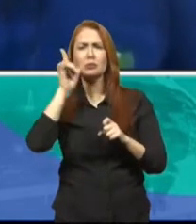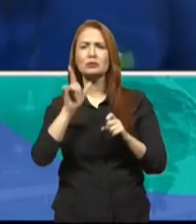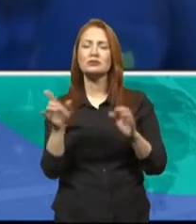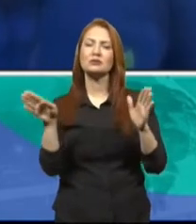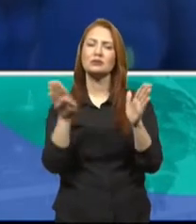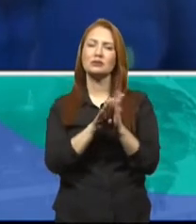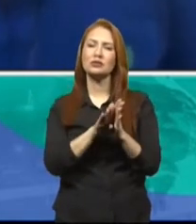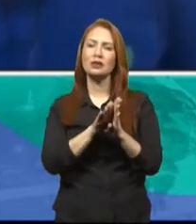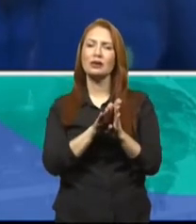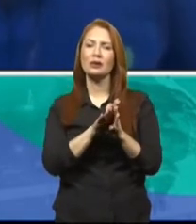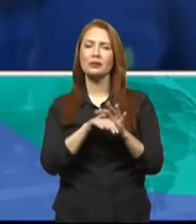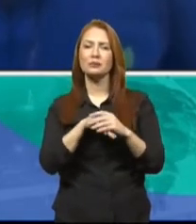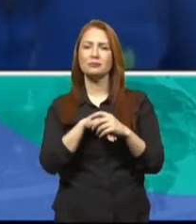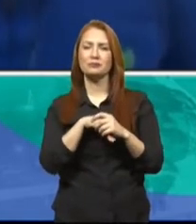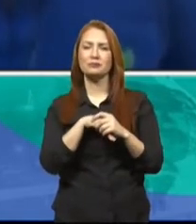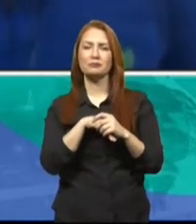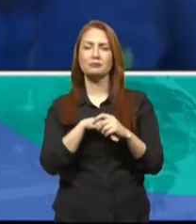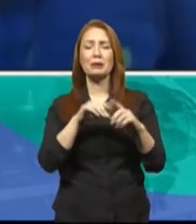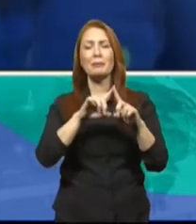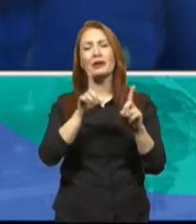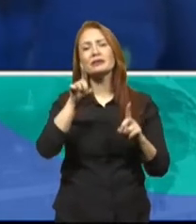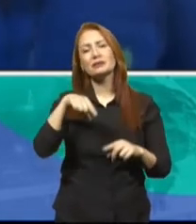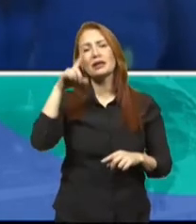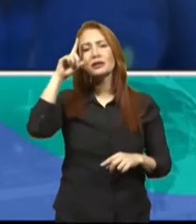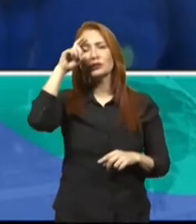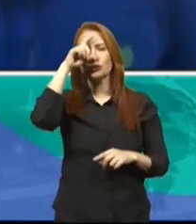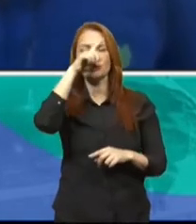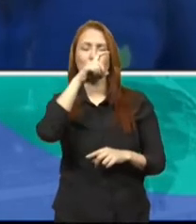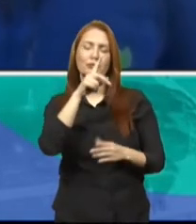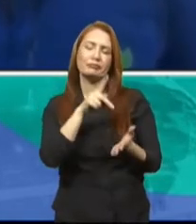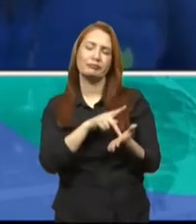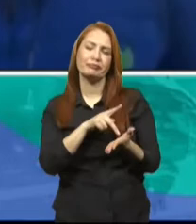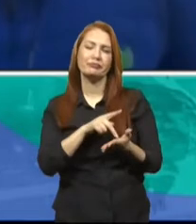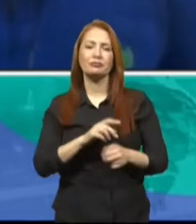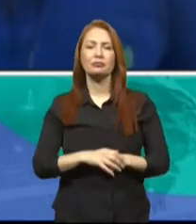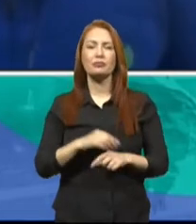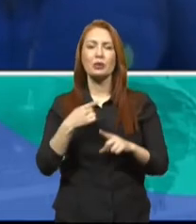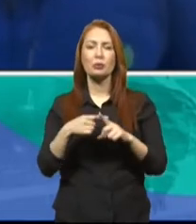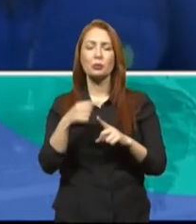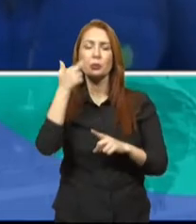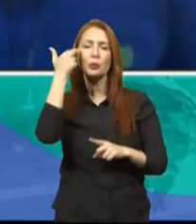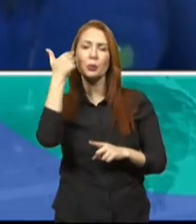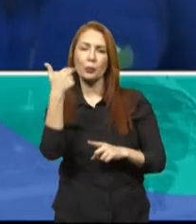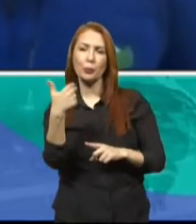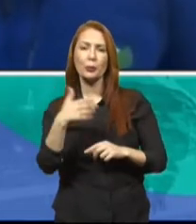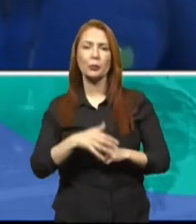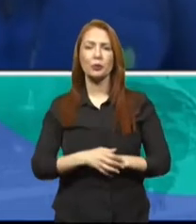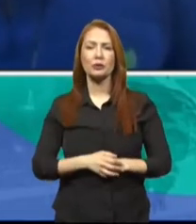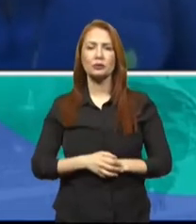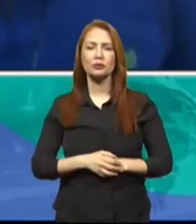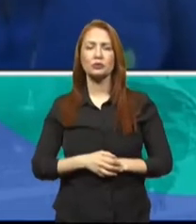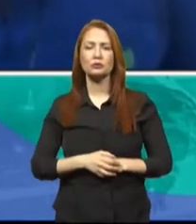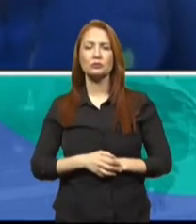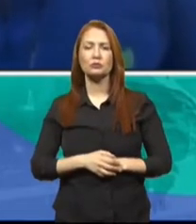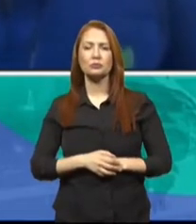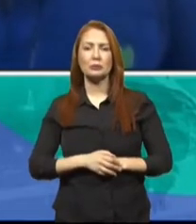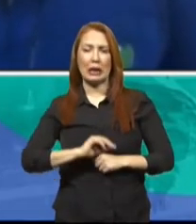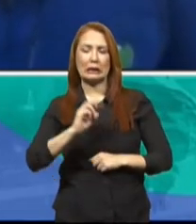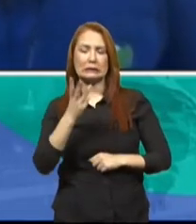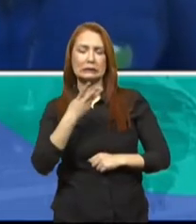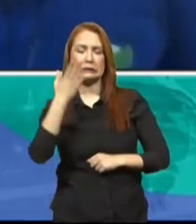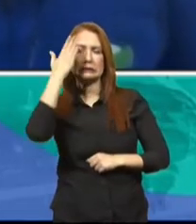sequer. Mas é a dificuldade mesmo, porque normalmente, Júlia, Vanessa,